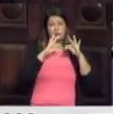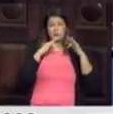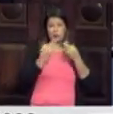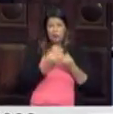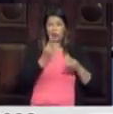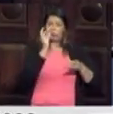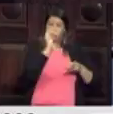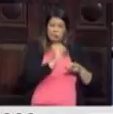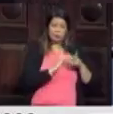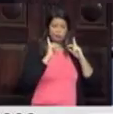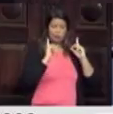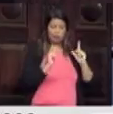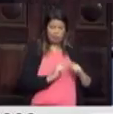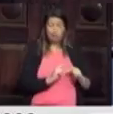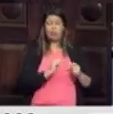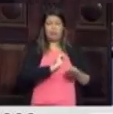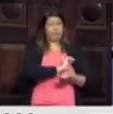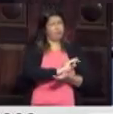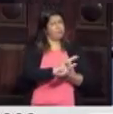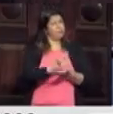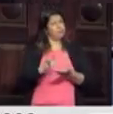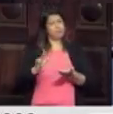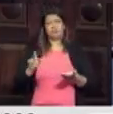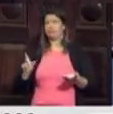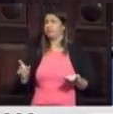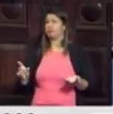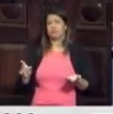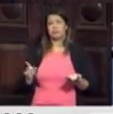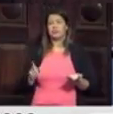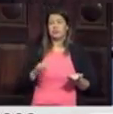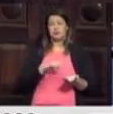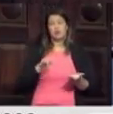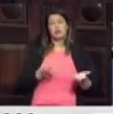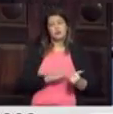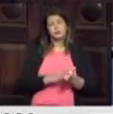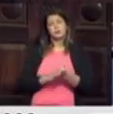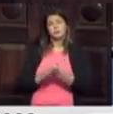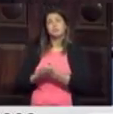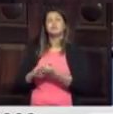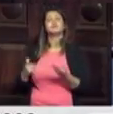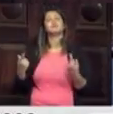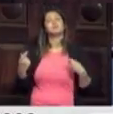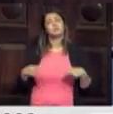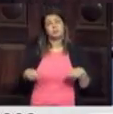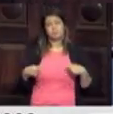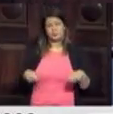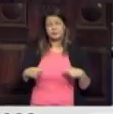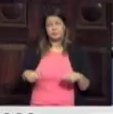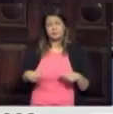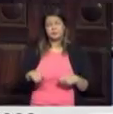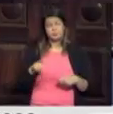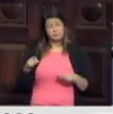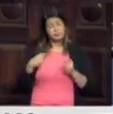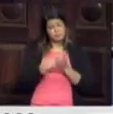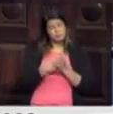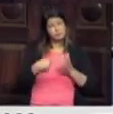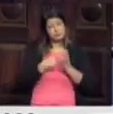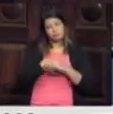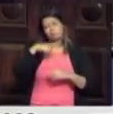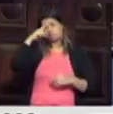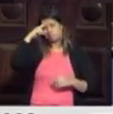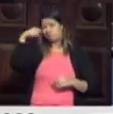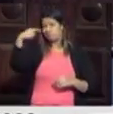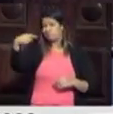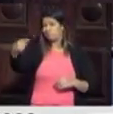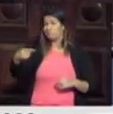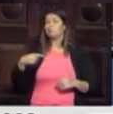elas chegam ao parlamento, enfim. Portanto, quero destacar, sobretudo, a luta cotidiana das mulheres, em especial